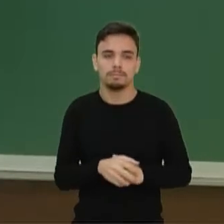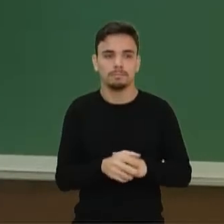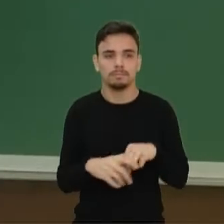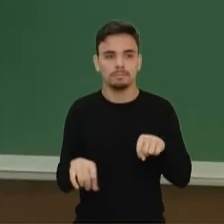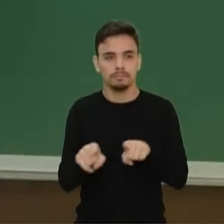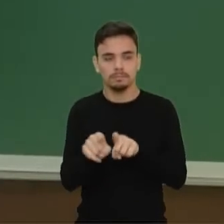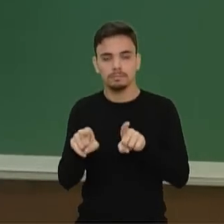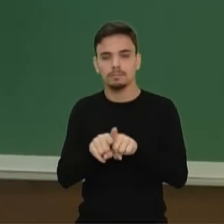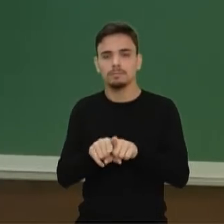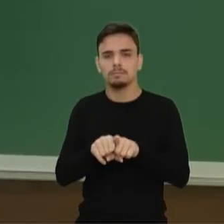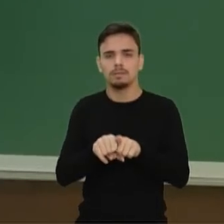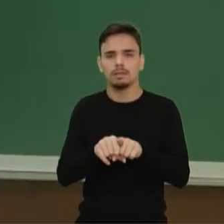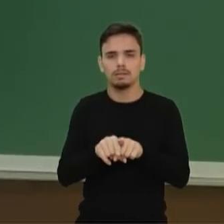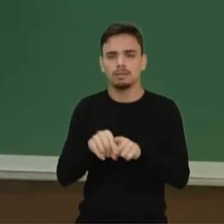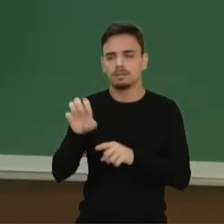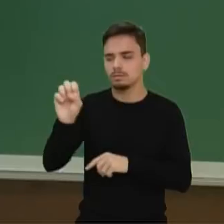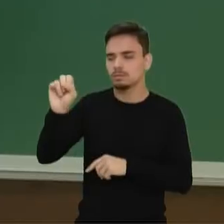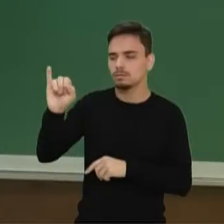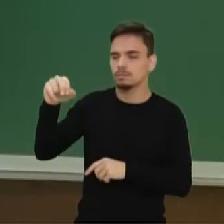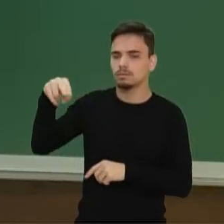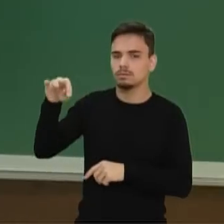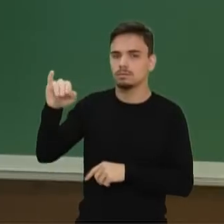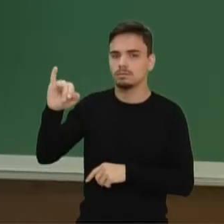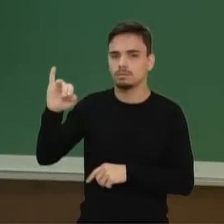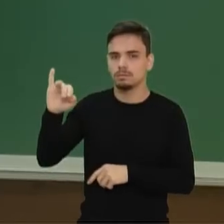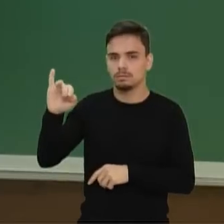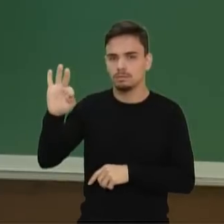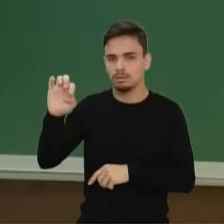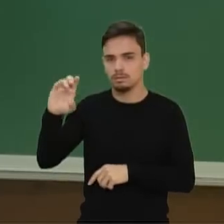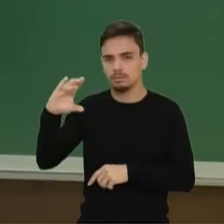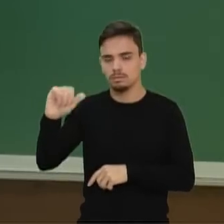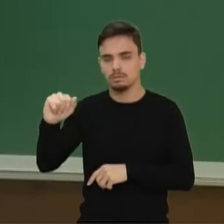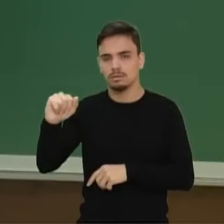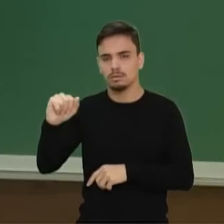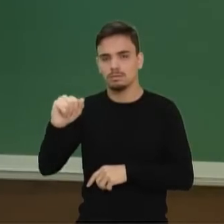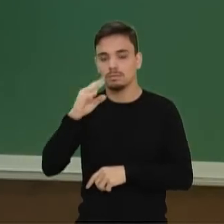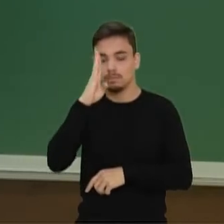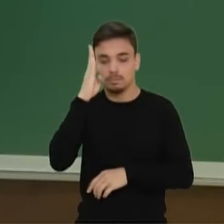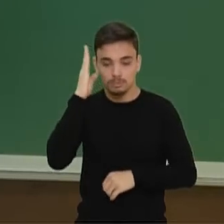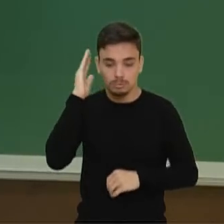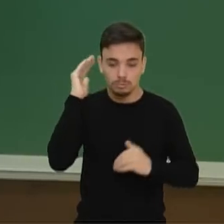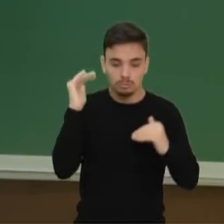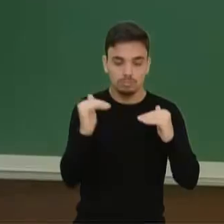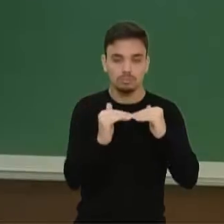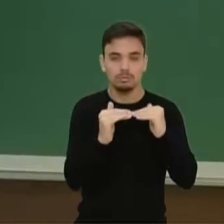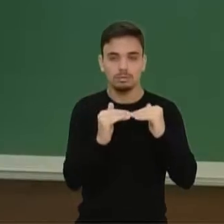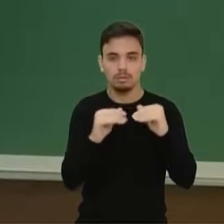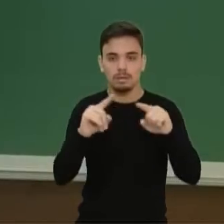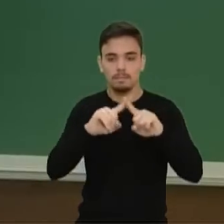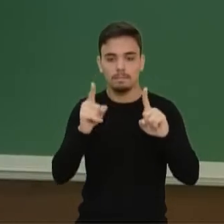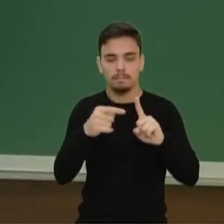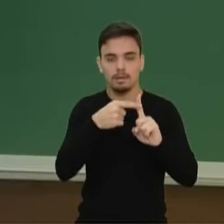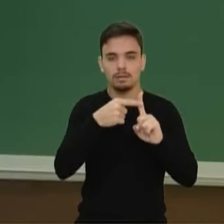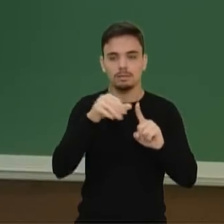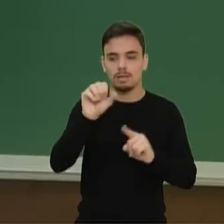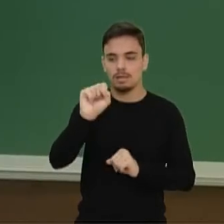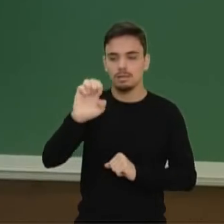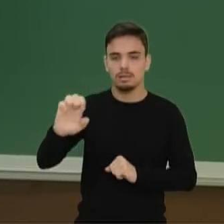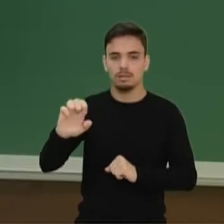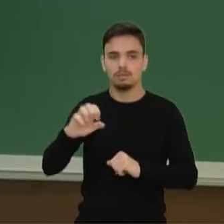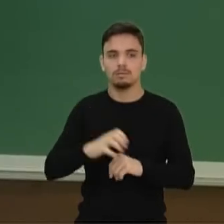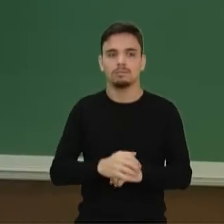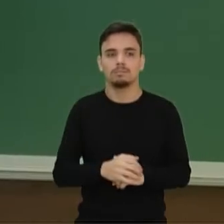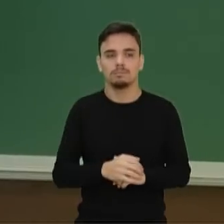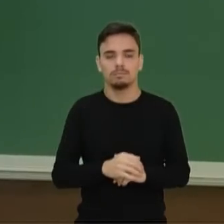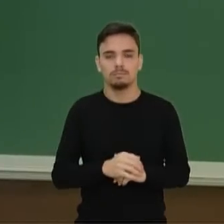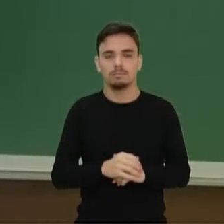a sintética, verbo transitivo direto, mais o SE, que é a